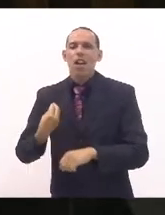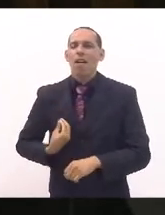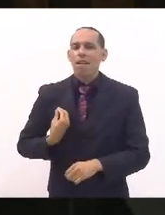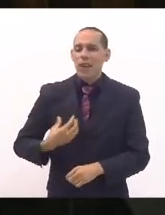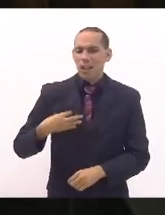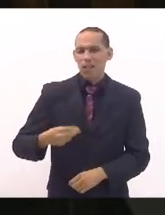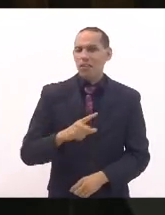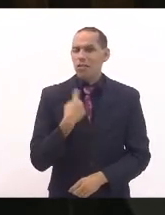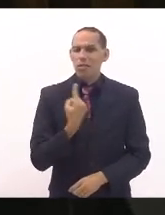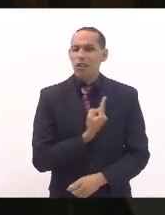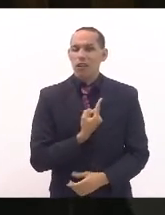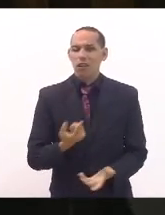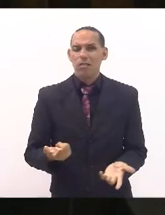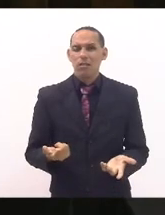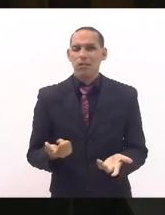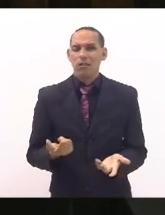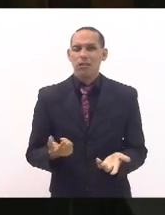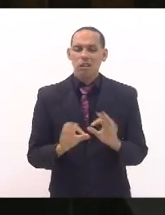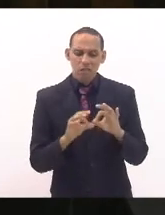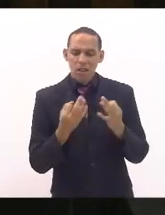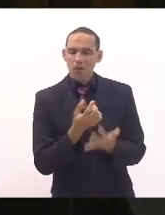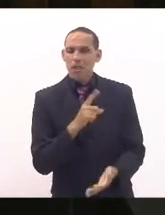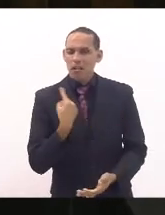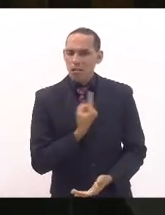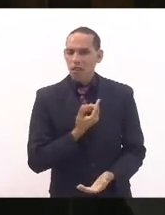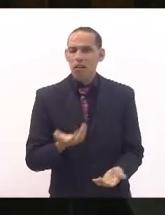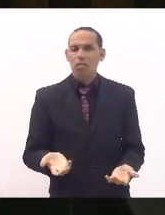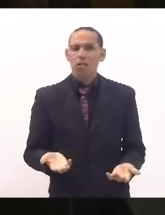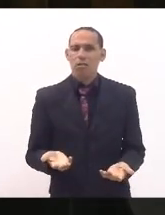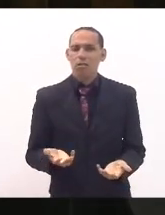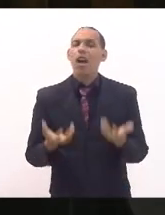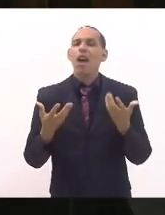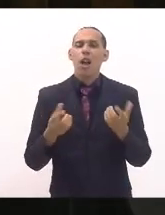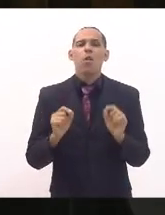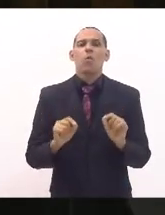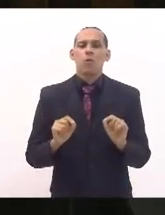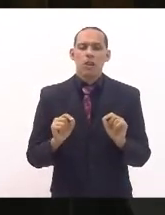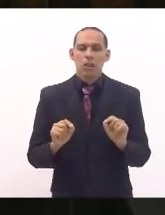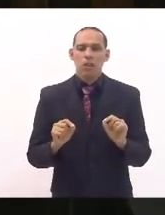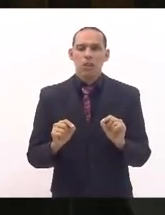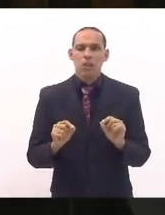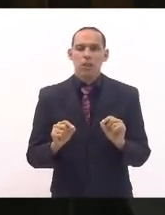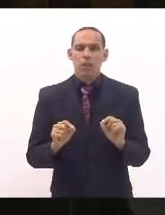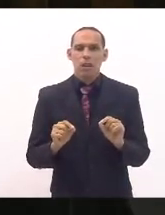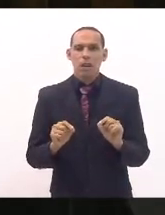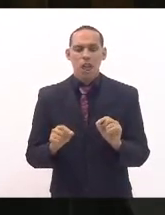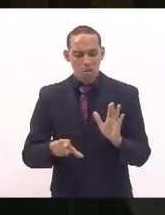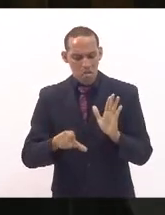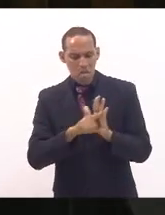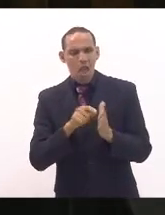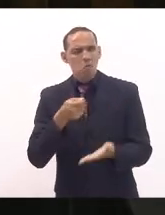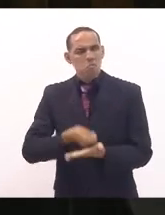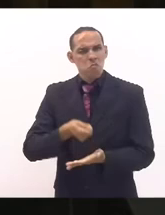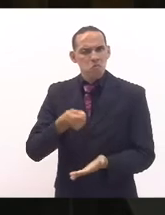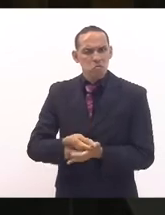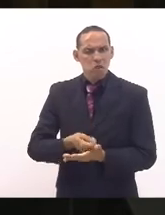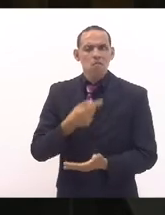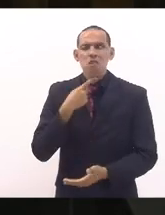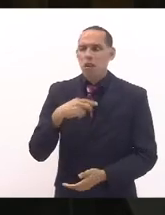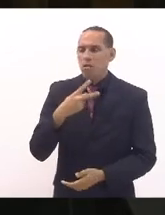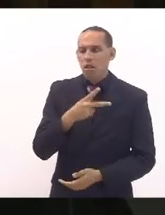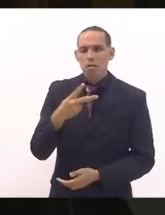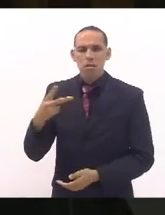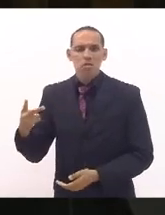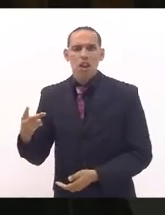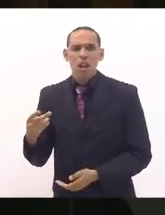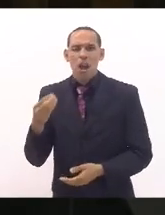nossos filhos, na vida das nossas famílias, querendo dizer, por força de lei e da vontade deles, que